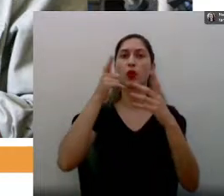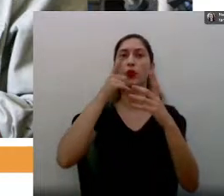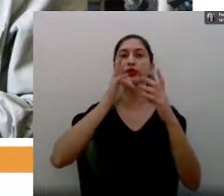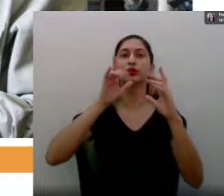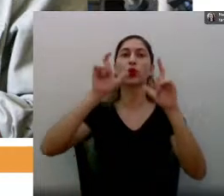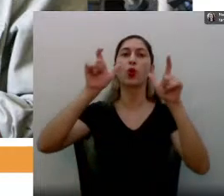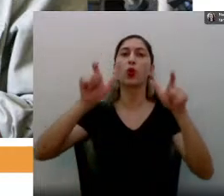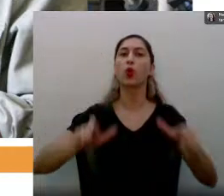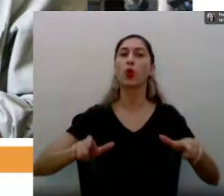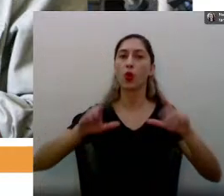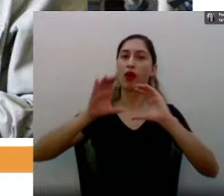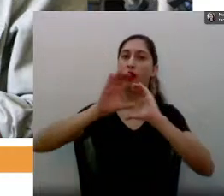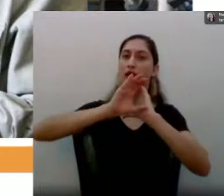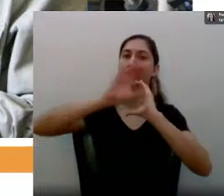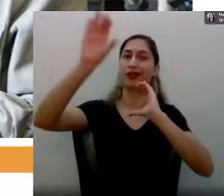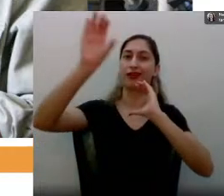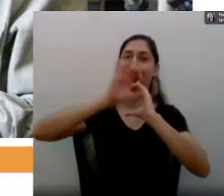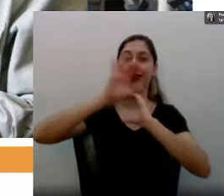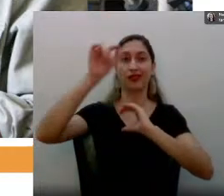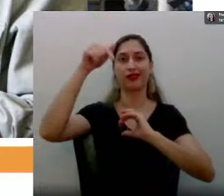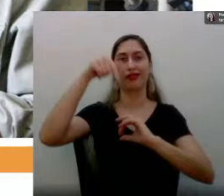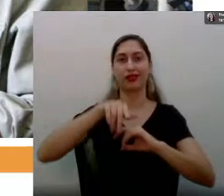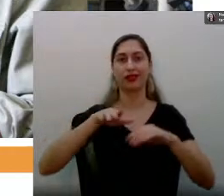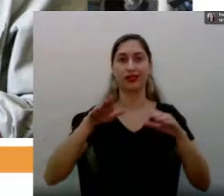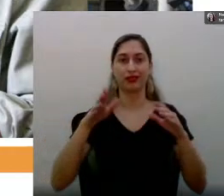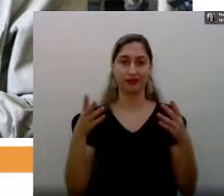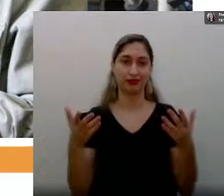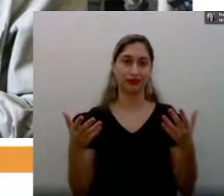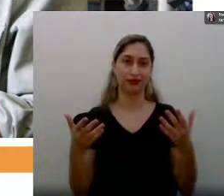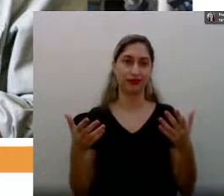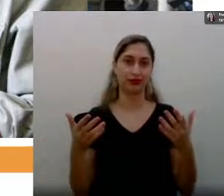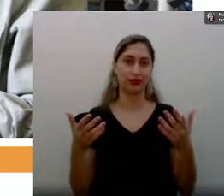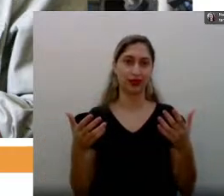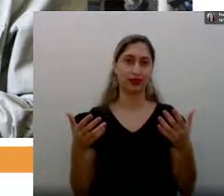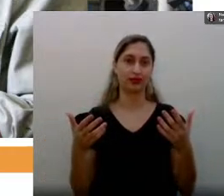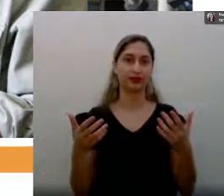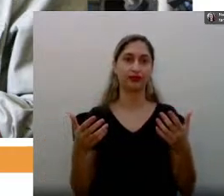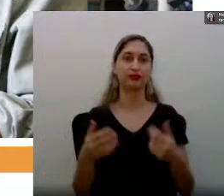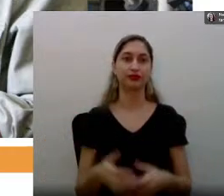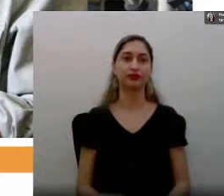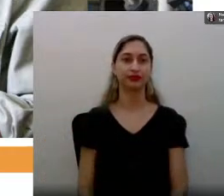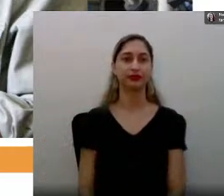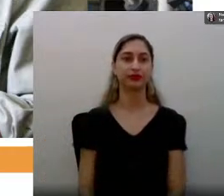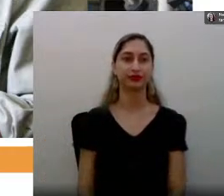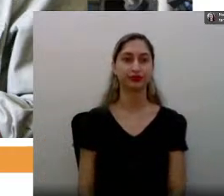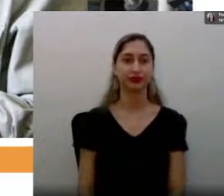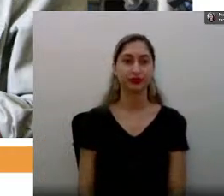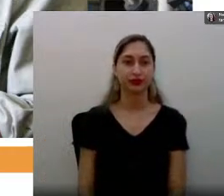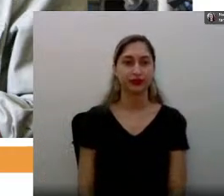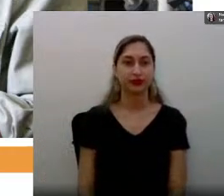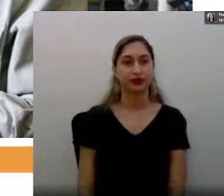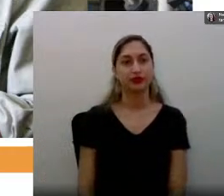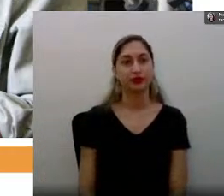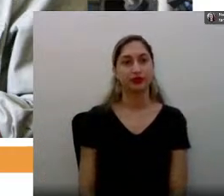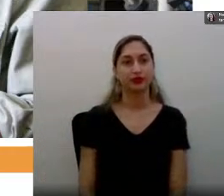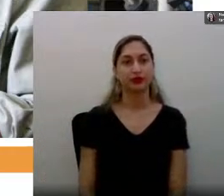para cidade que ficou sendo o Observatório de frei Rosário beleza Bom